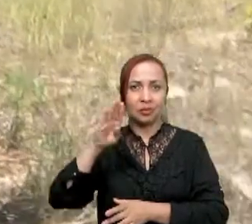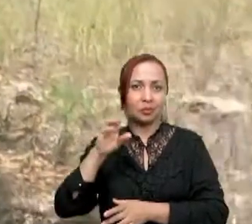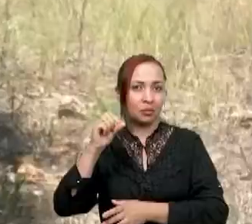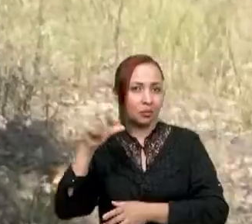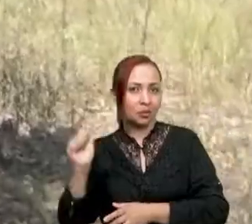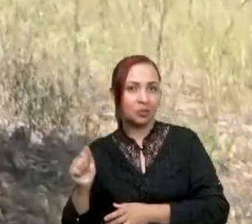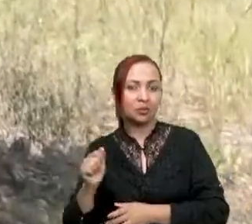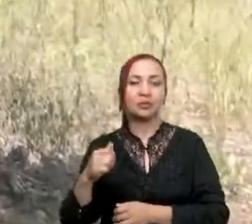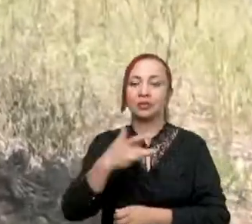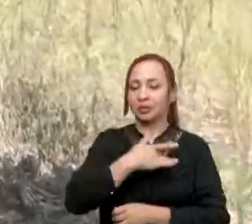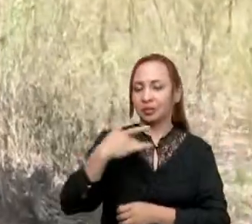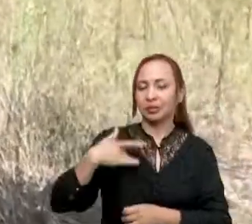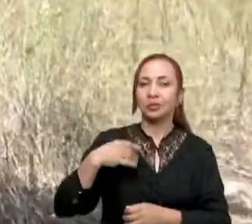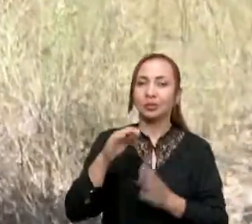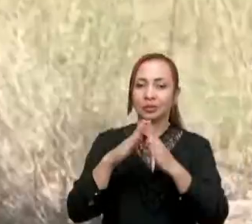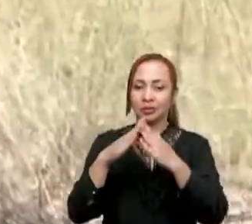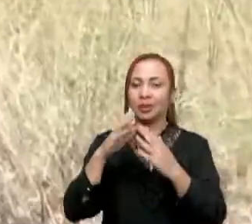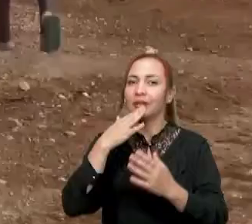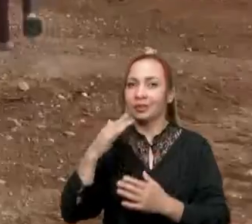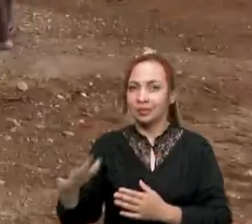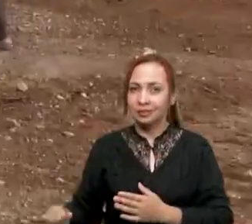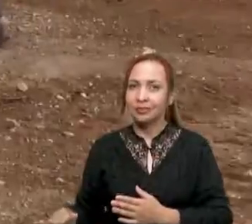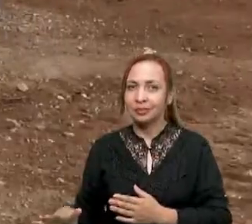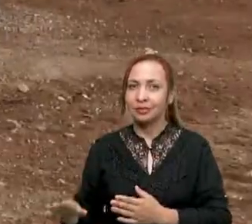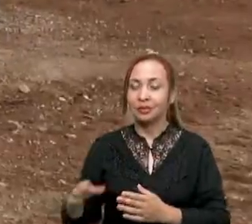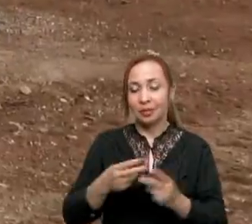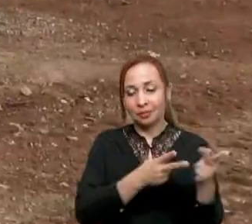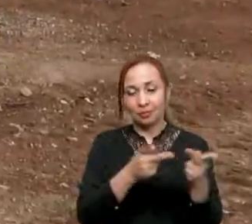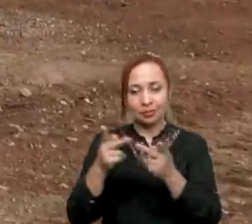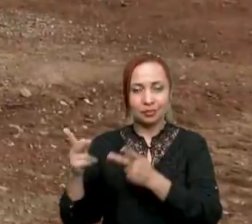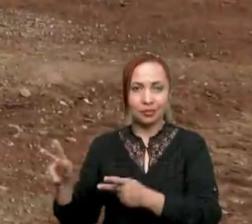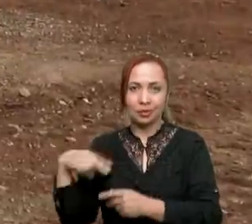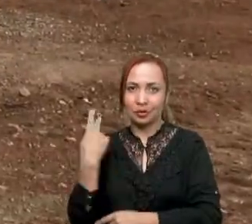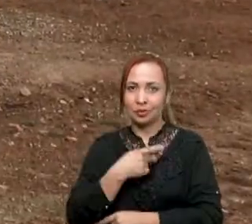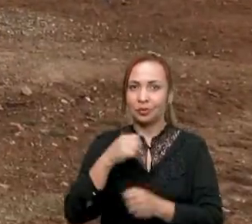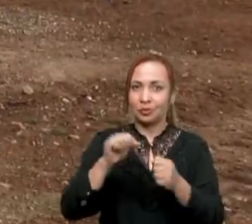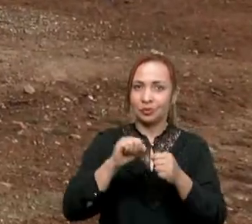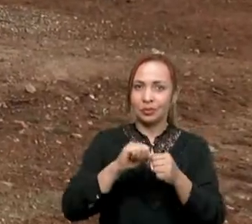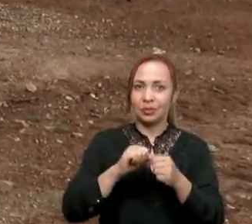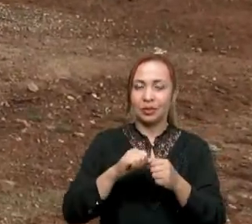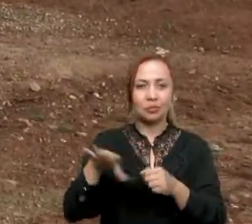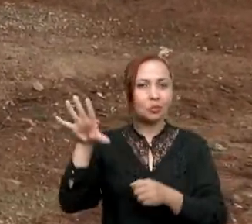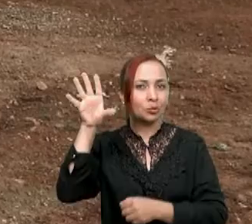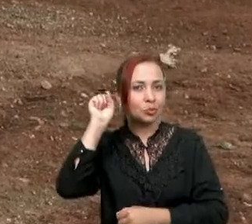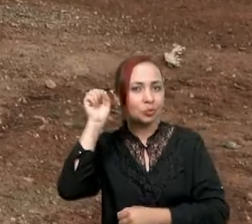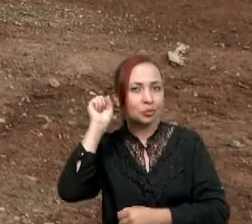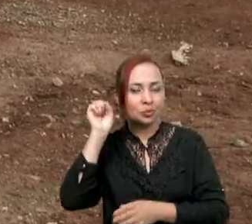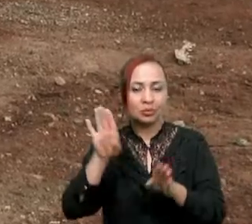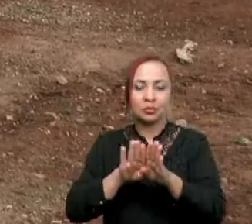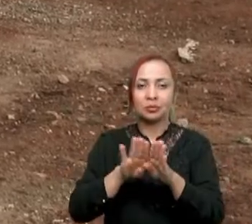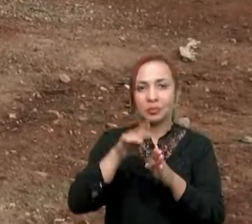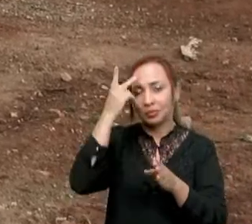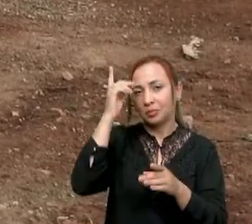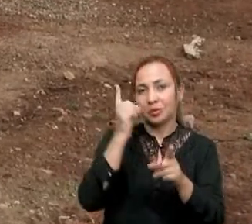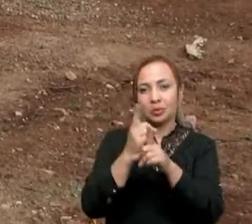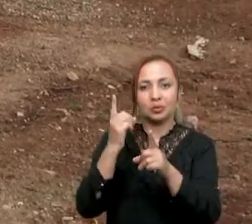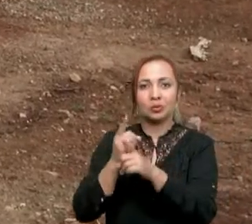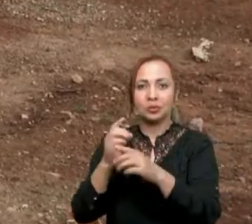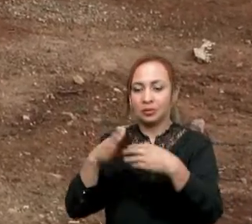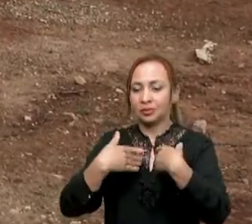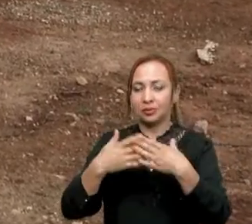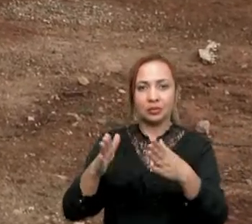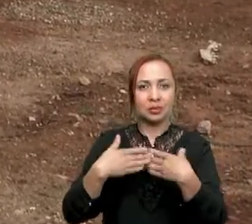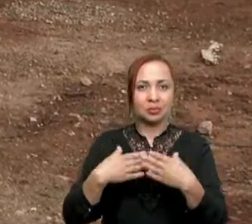os serviços de saúde educação e creches surgiu a partir de visitas que não e vamos nós realizamos escutas para identificar as principais